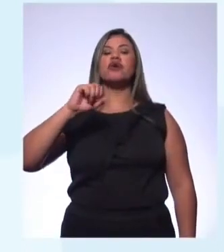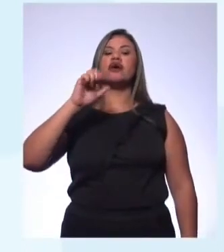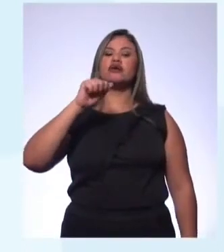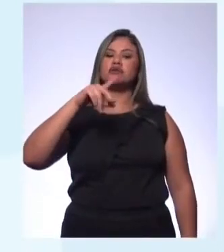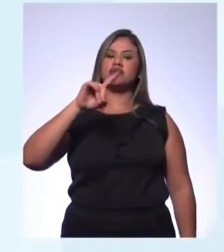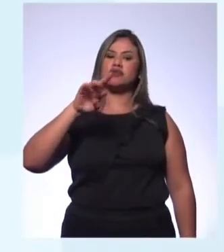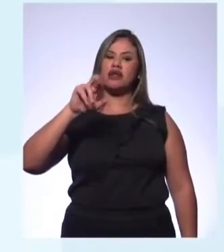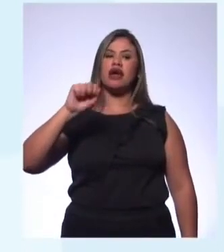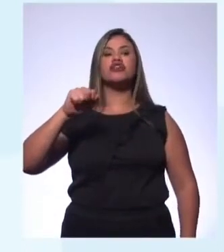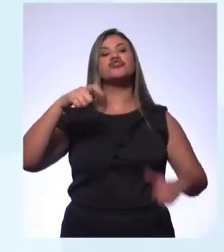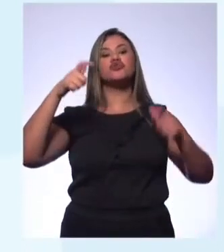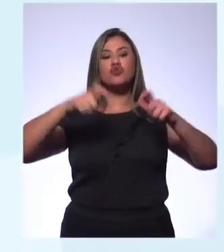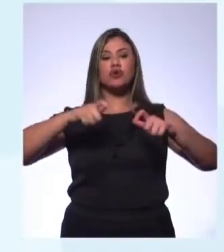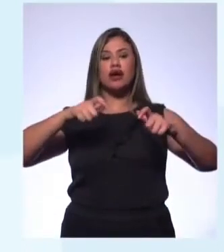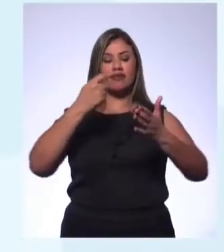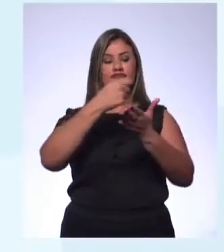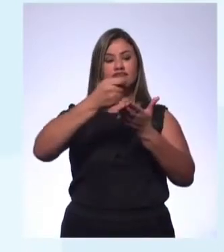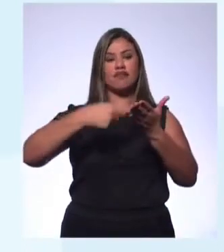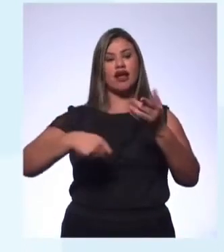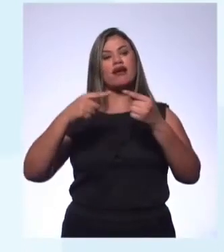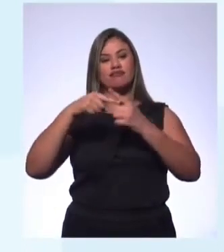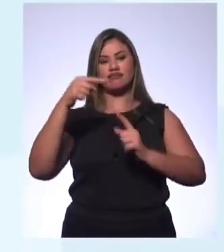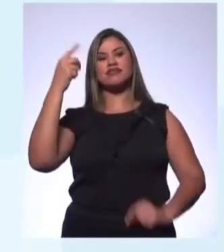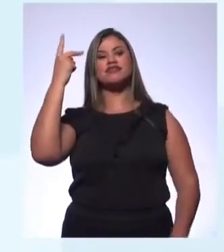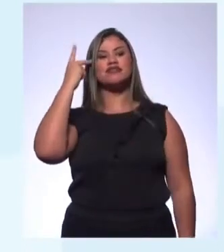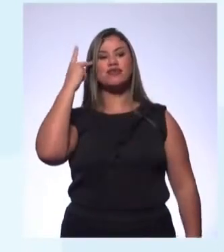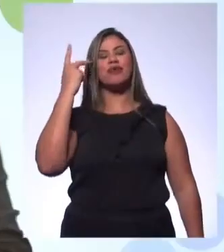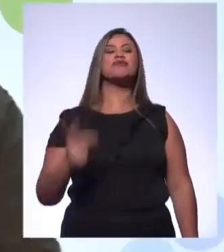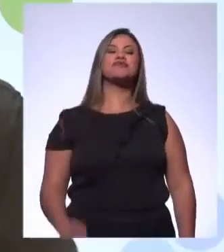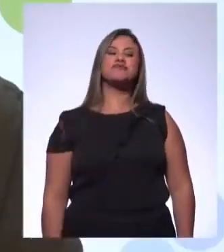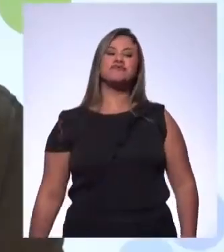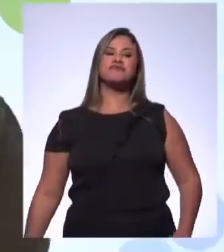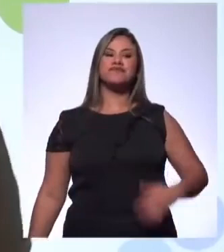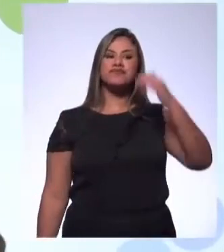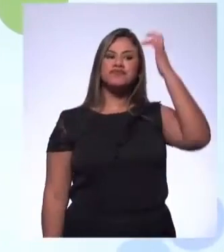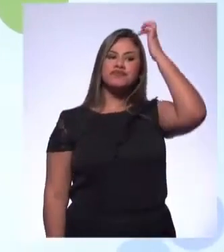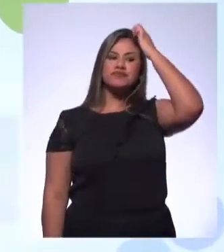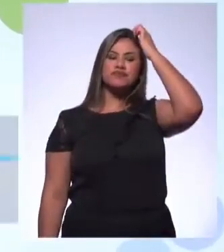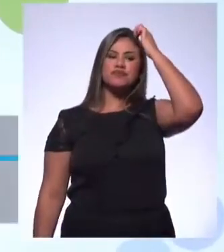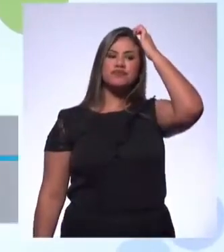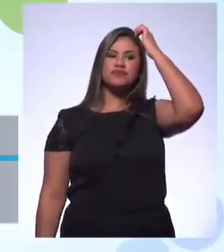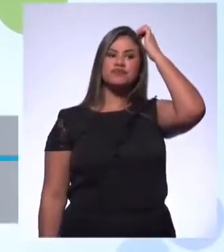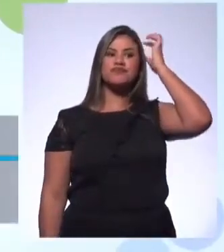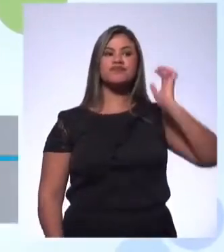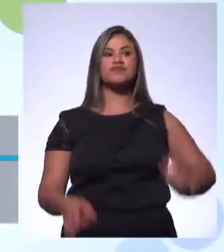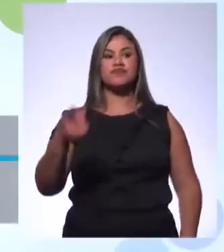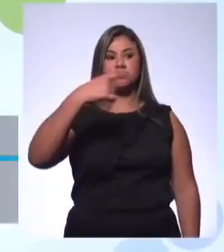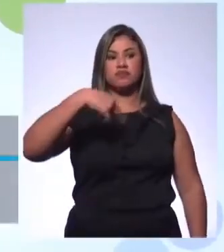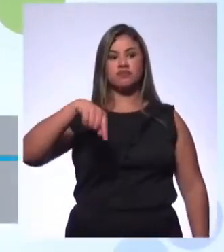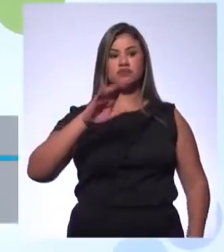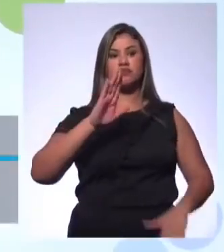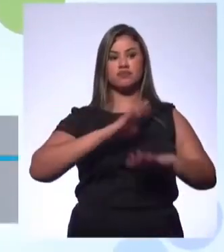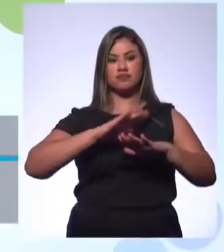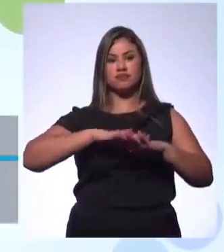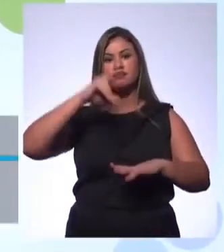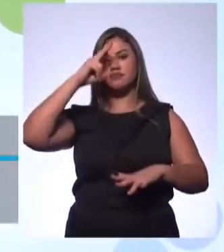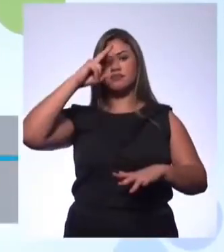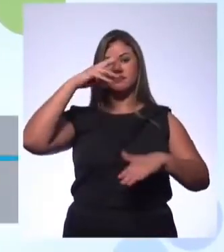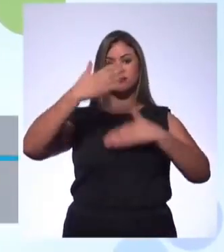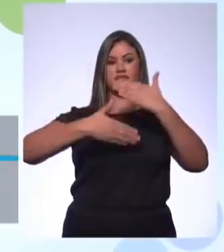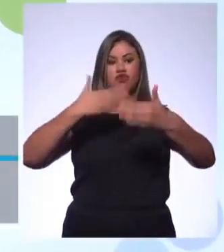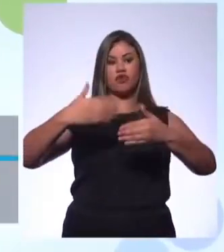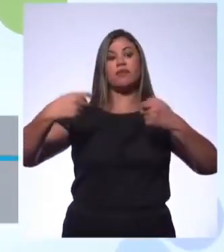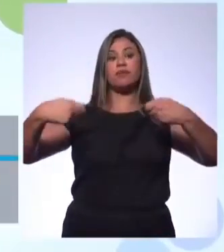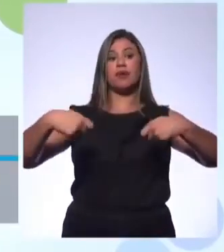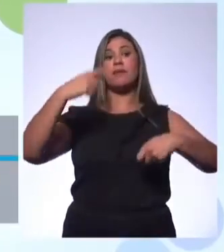ente paulistano. Olha só aqui, por favor, para mim. O que acontece? Quando a gente desenvolve uma história, a gente tem que se preocupar